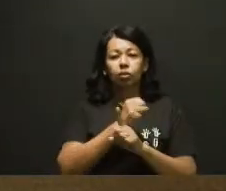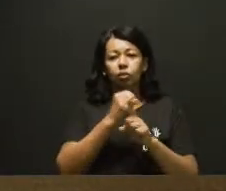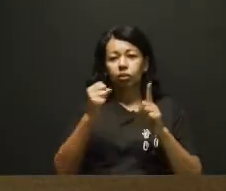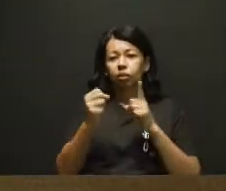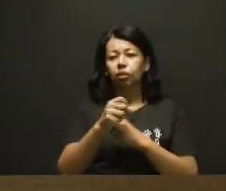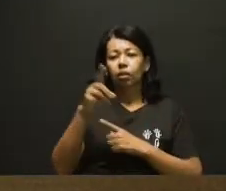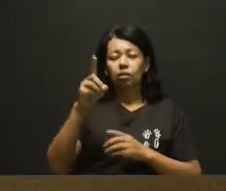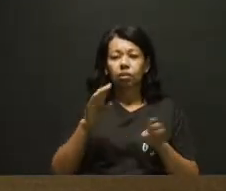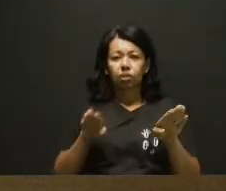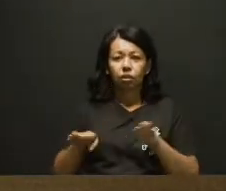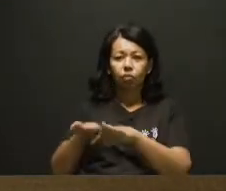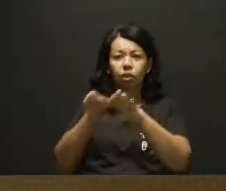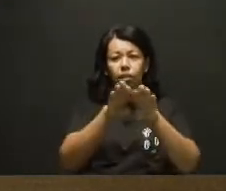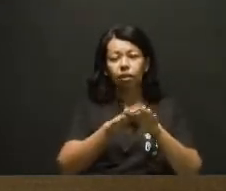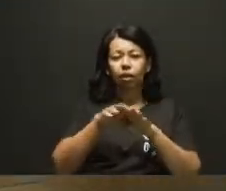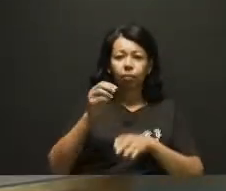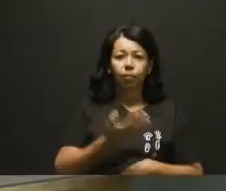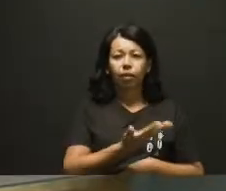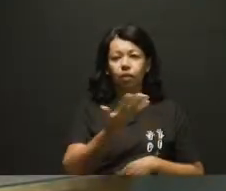direito